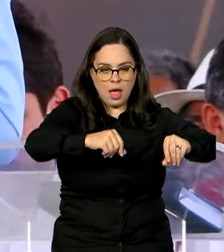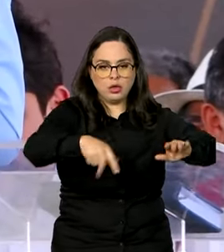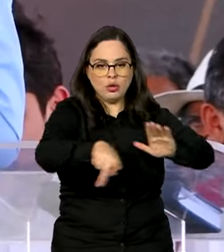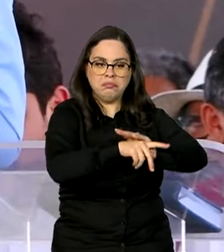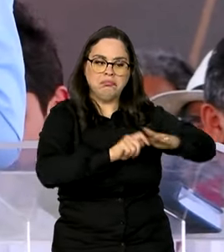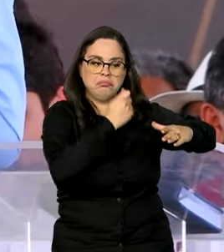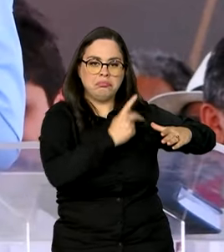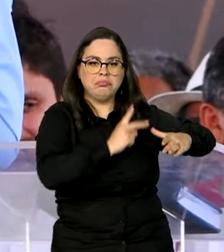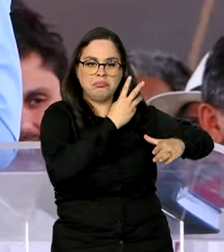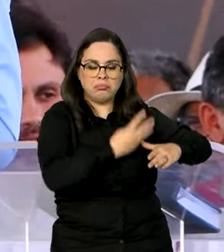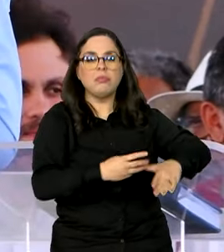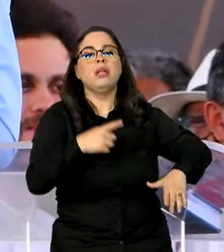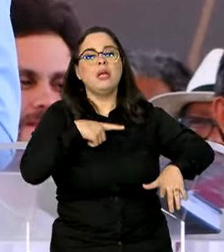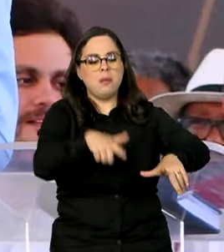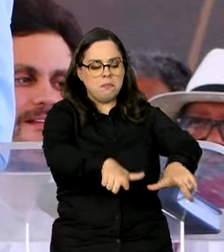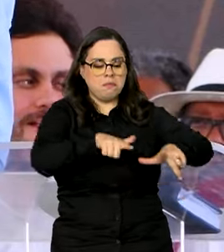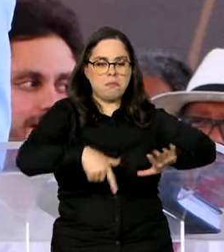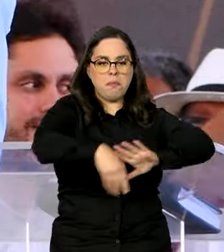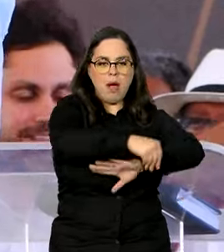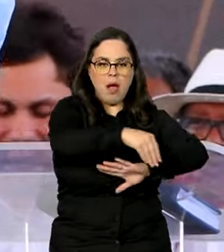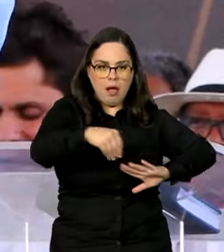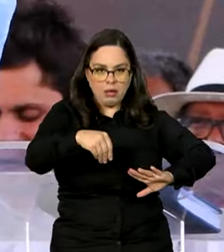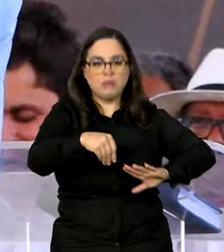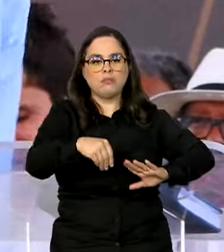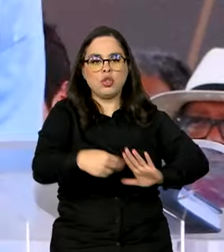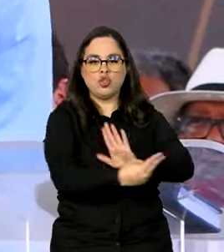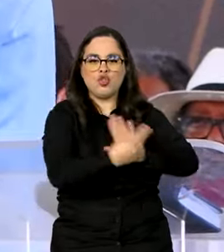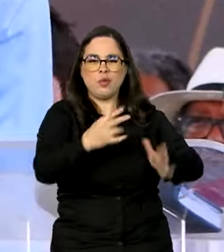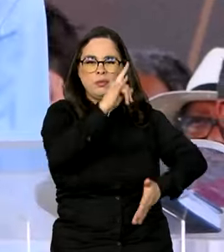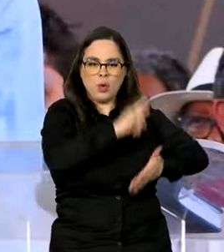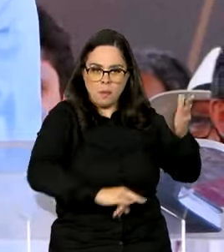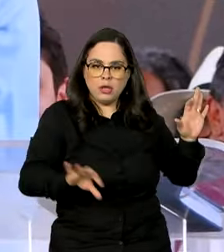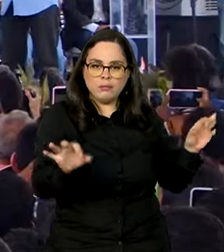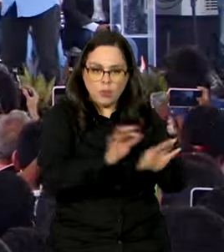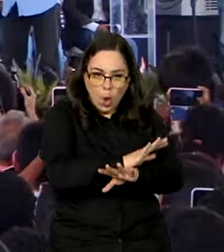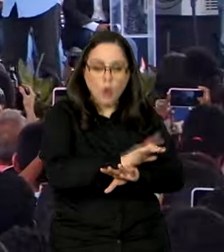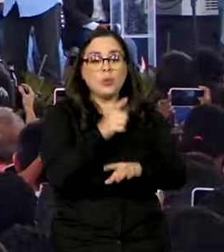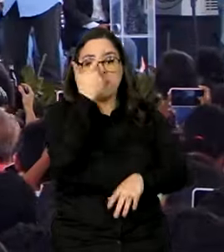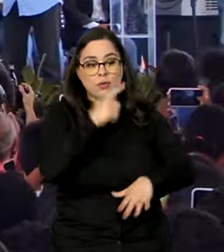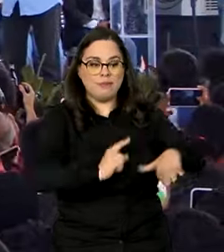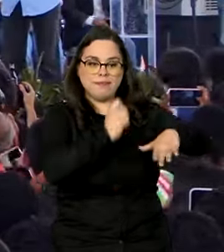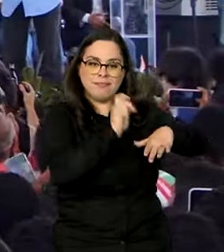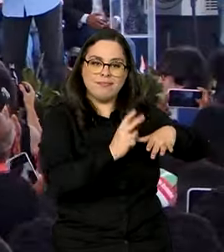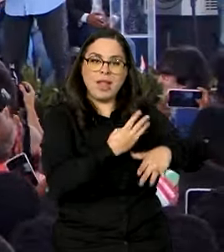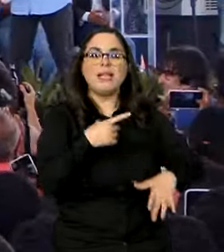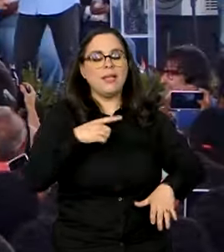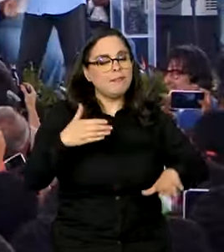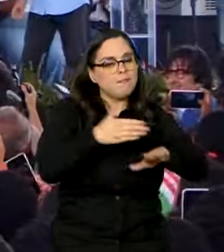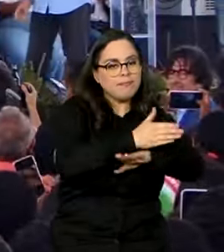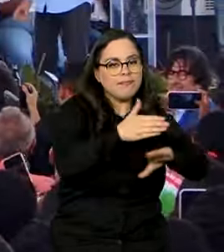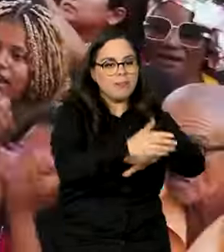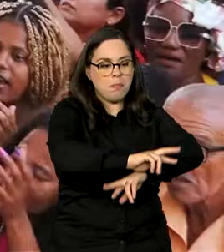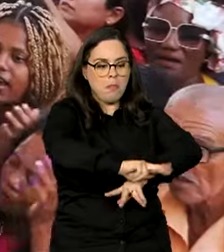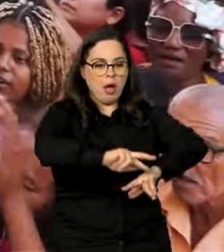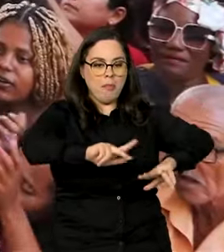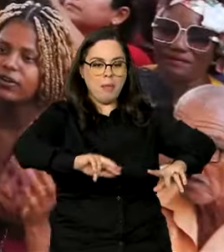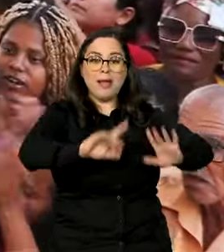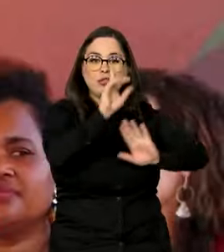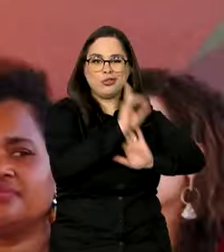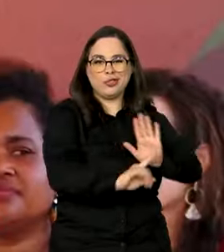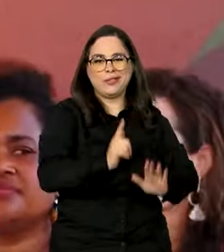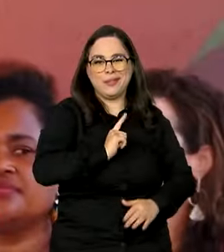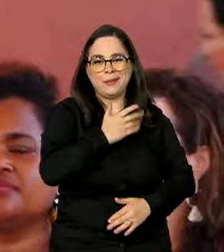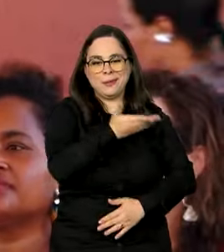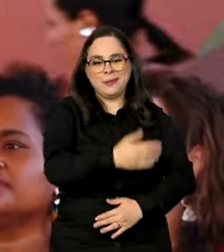Com a titulação em mãos, os quilombolas, a partir de agora, vão ter acesso a diversos novos direitos.